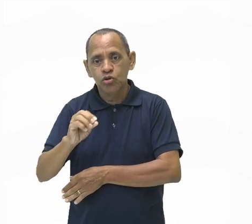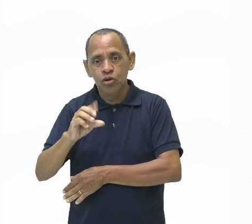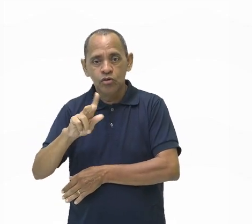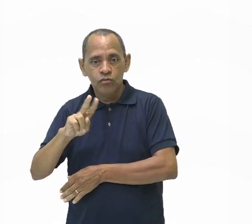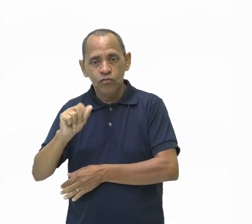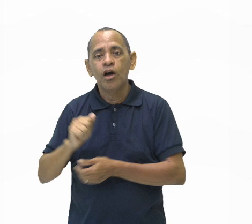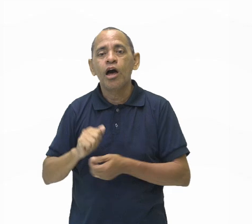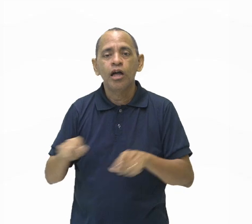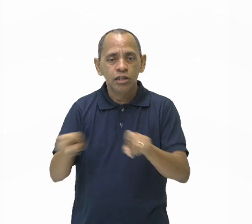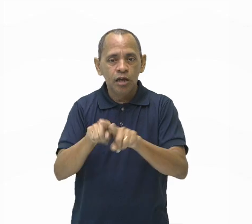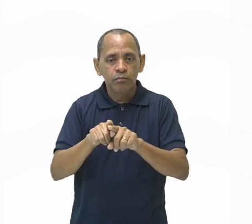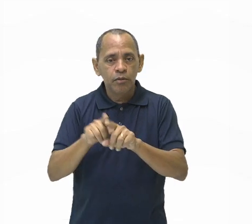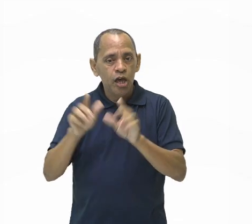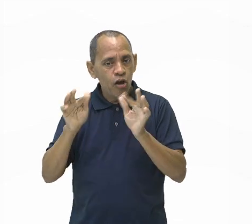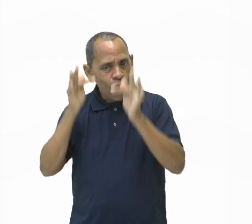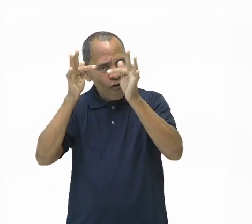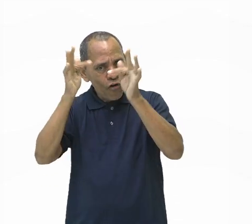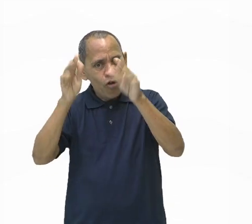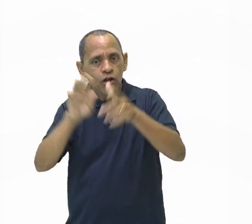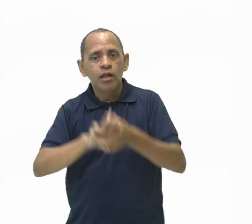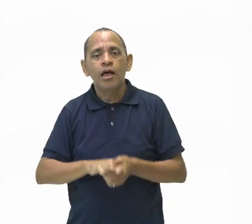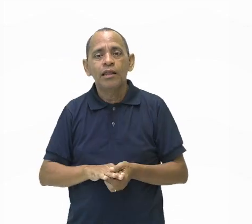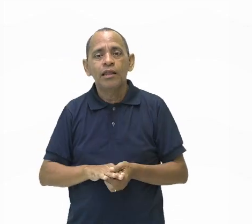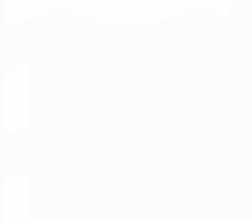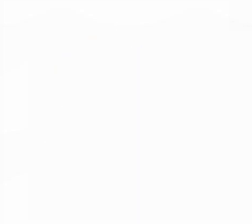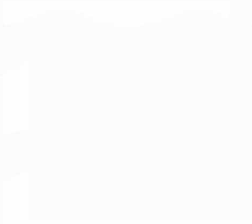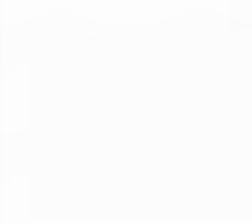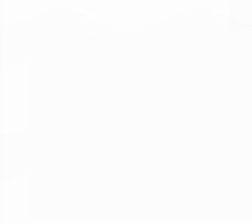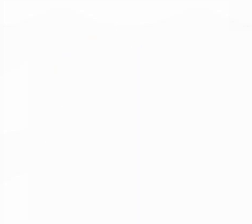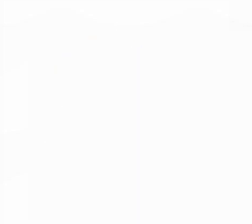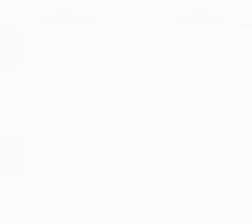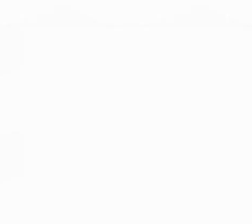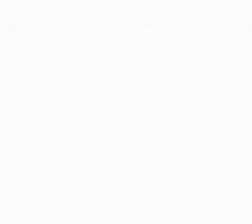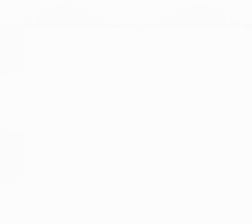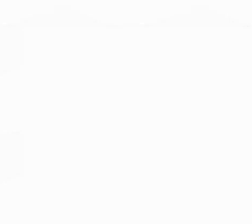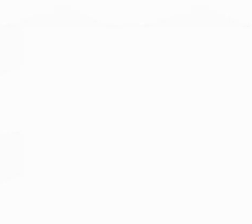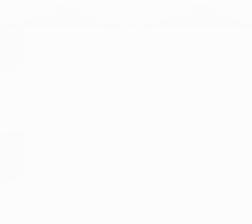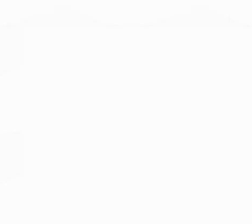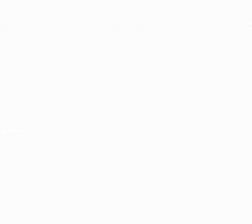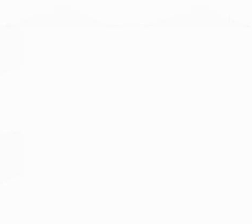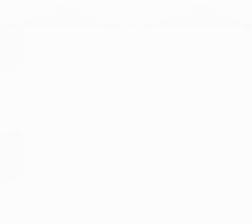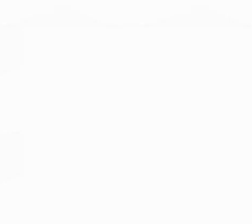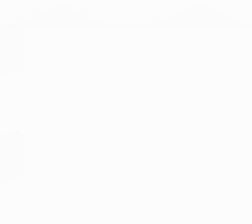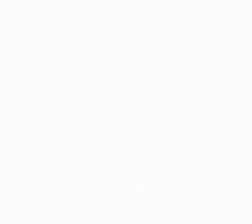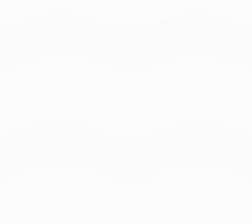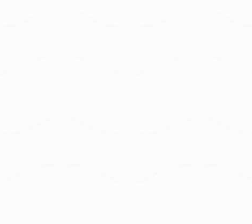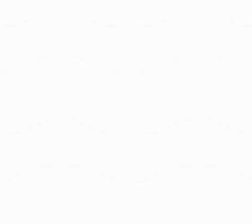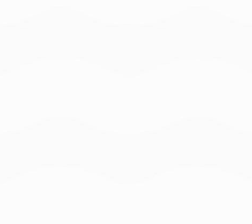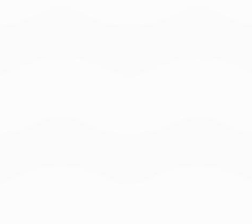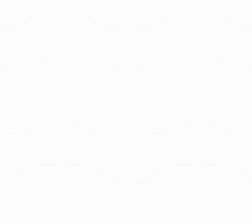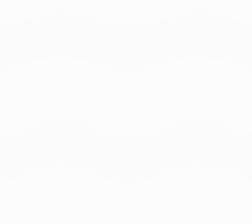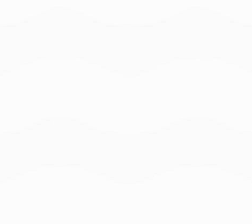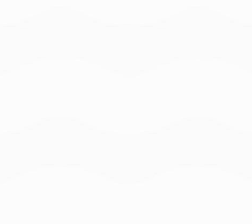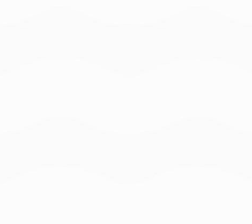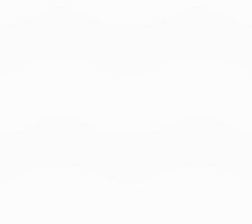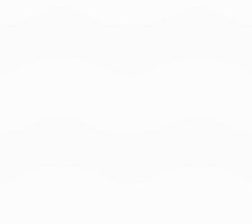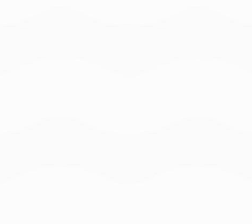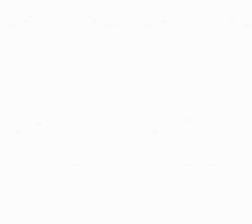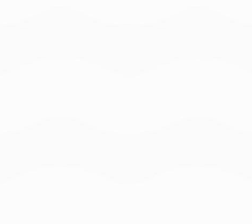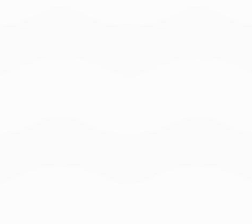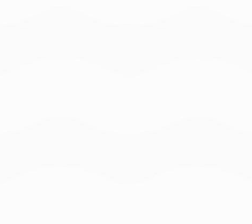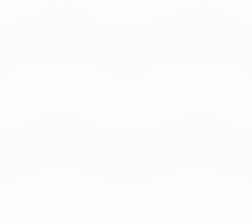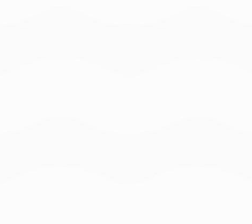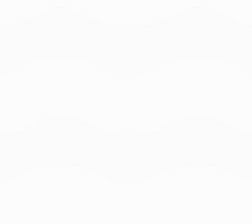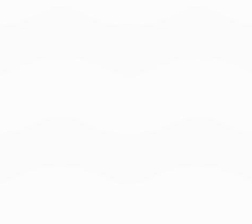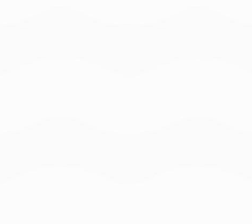que já vinha desde 1932, tá bom? Continuando, o contexto histórico, né, e geográfico dessa